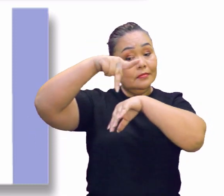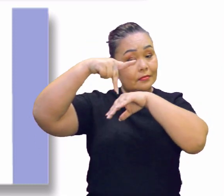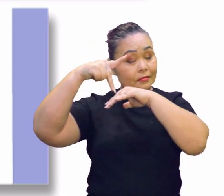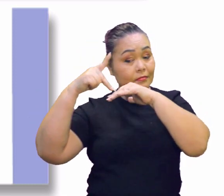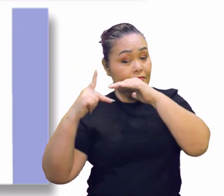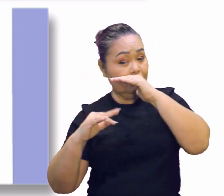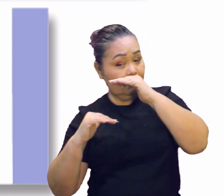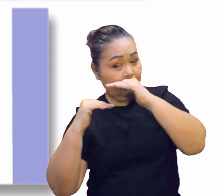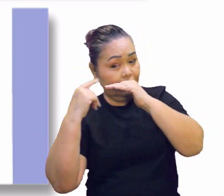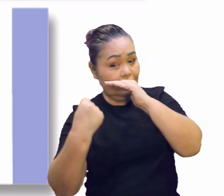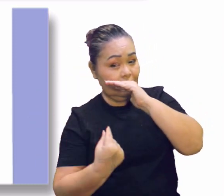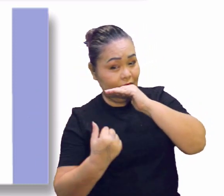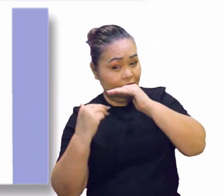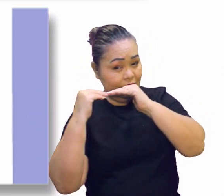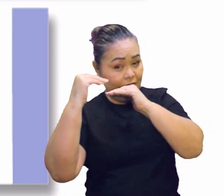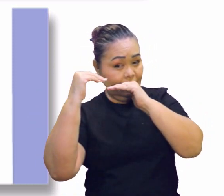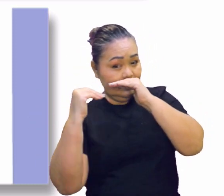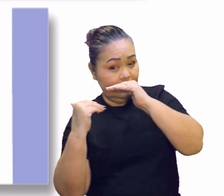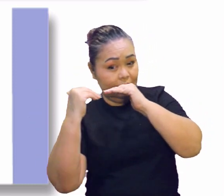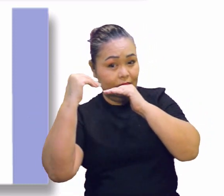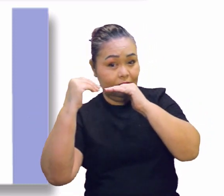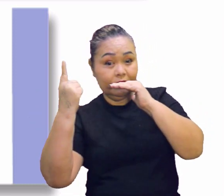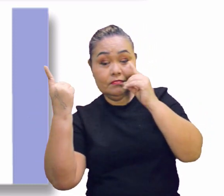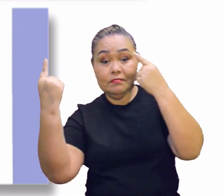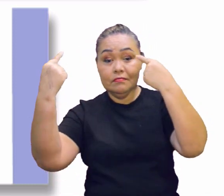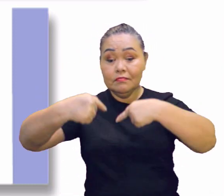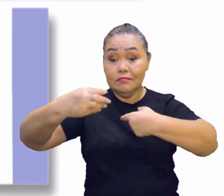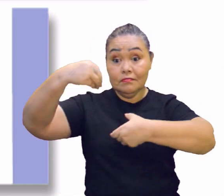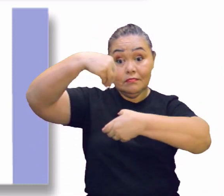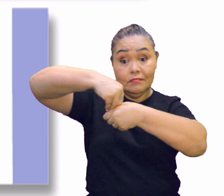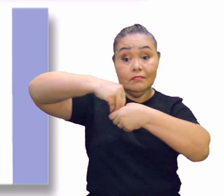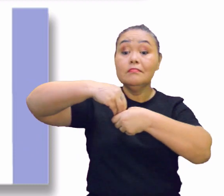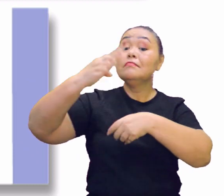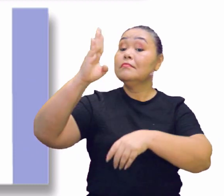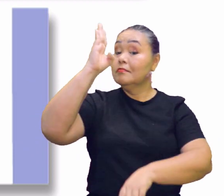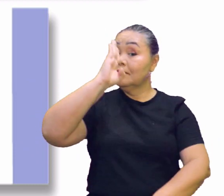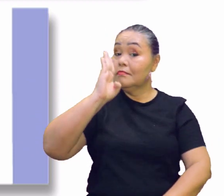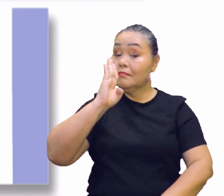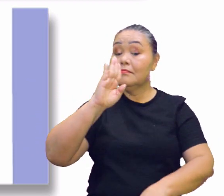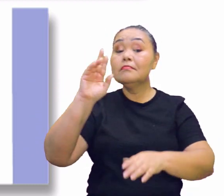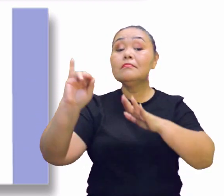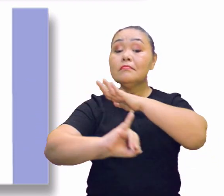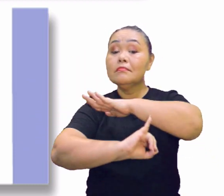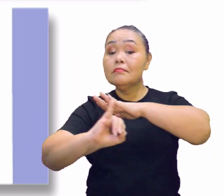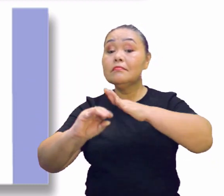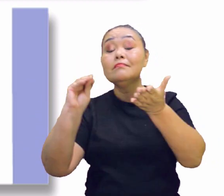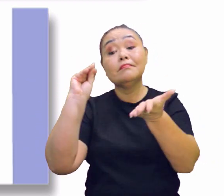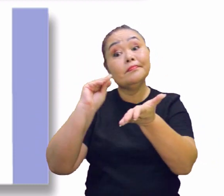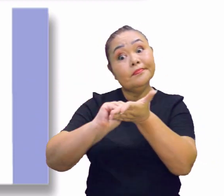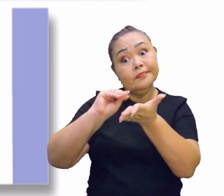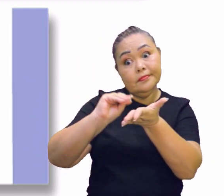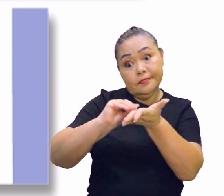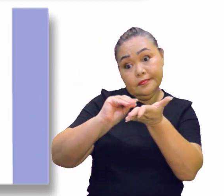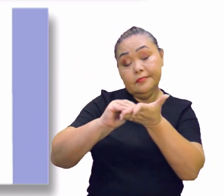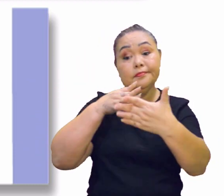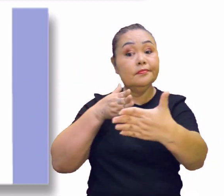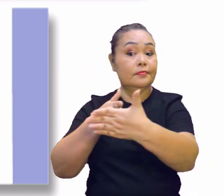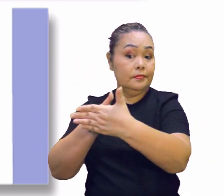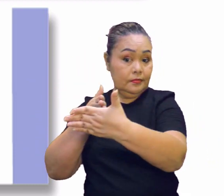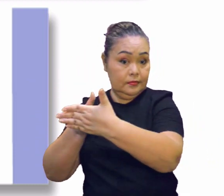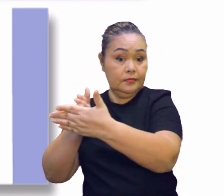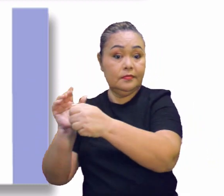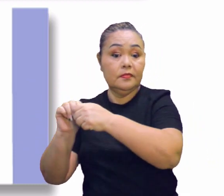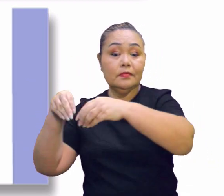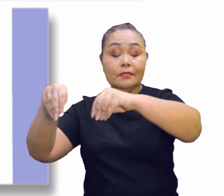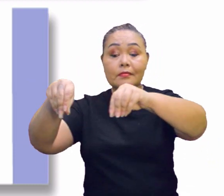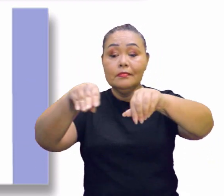Uma potência emergente, potencialidades e desafios internos, infraestrutura, necessidades e limites,